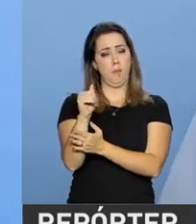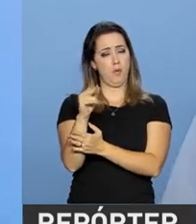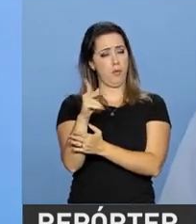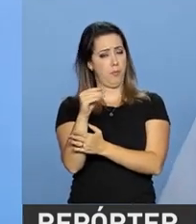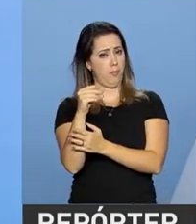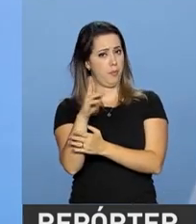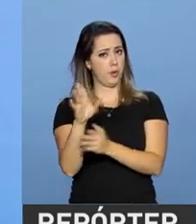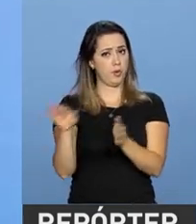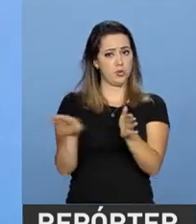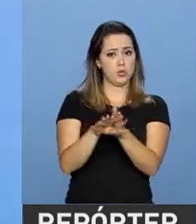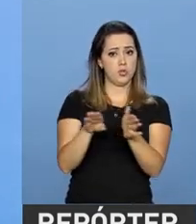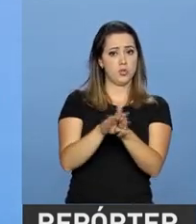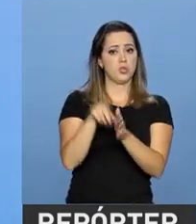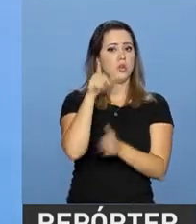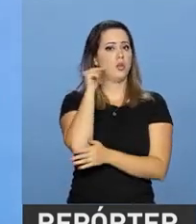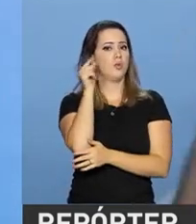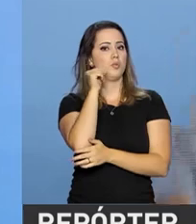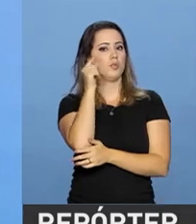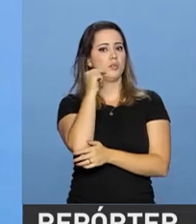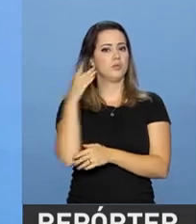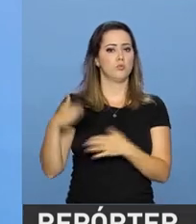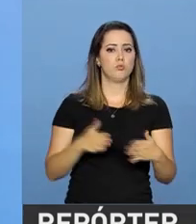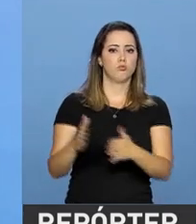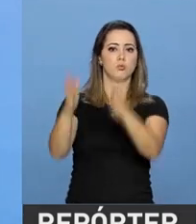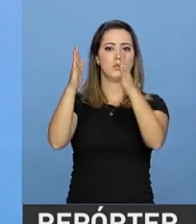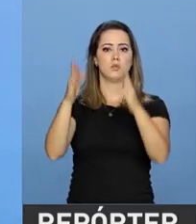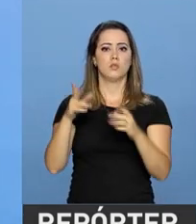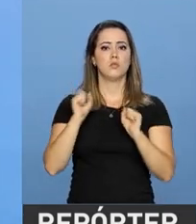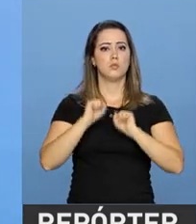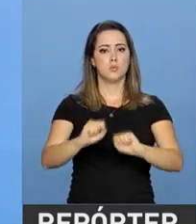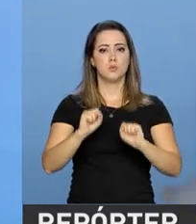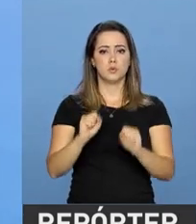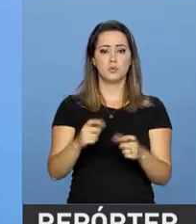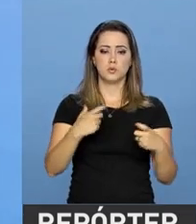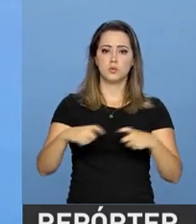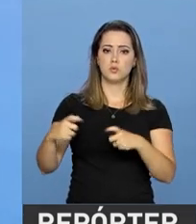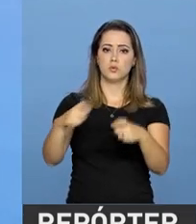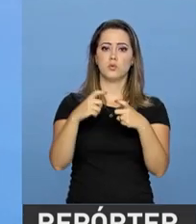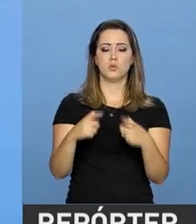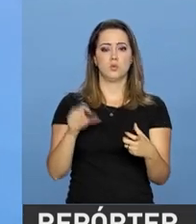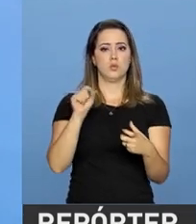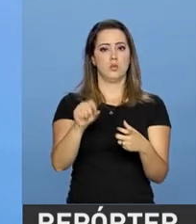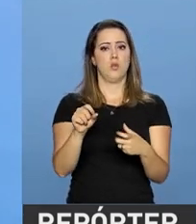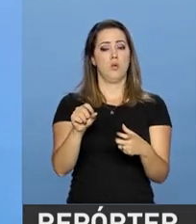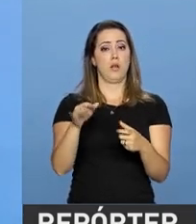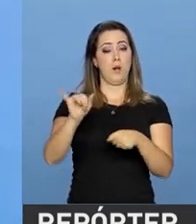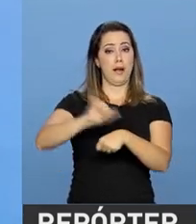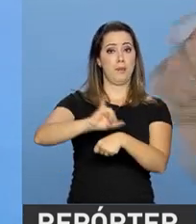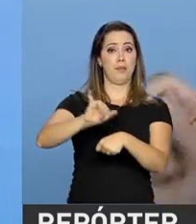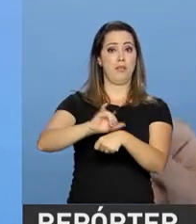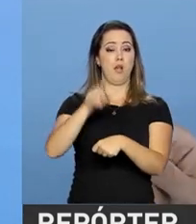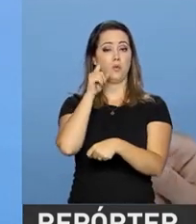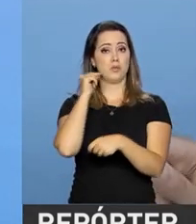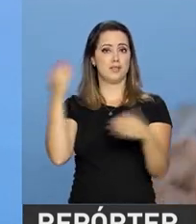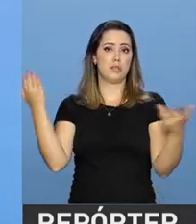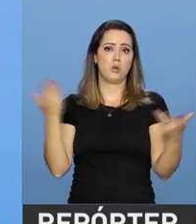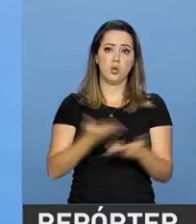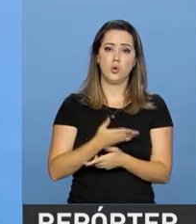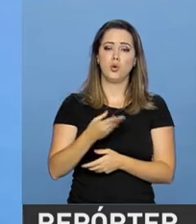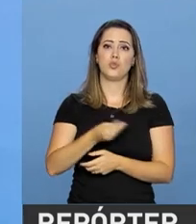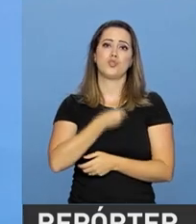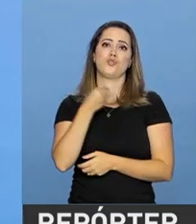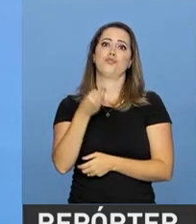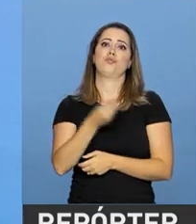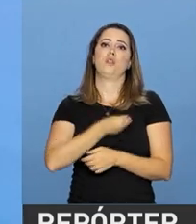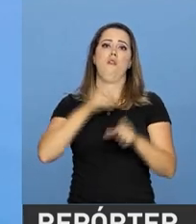ao estado do ceará viabilizando com que a região metropolitana de fortaleza que hoje vive uma situação